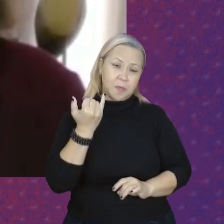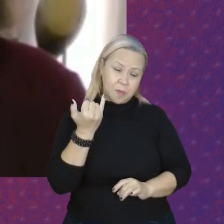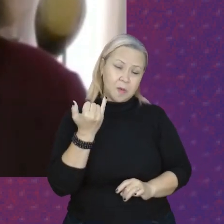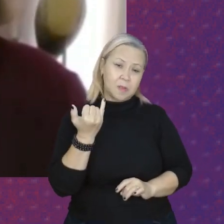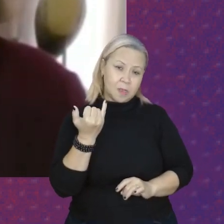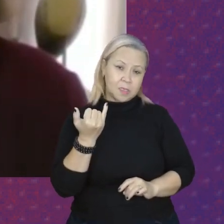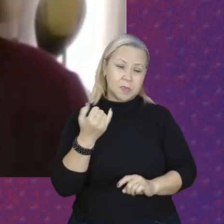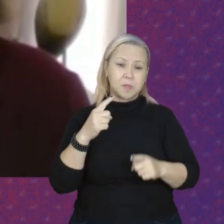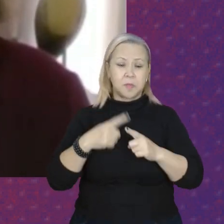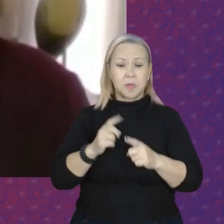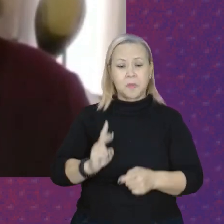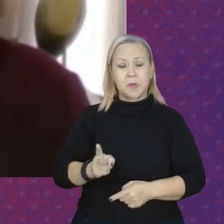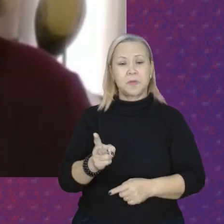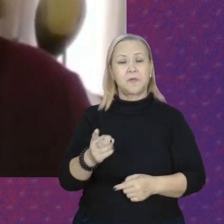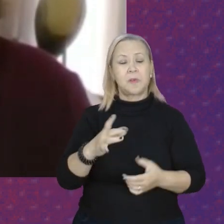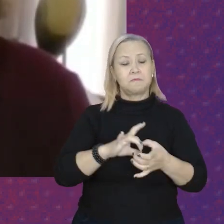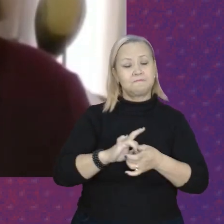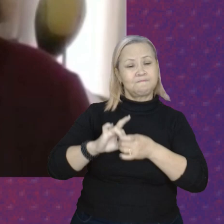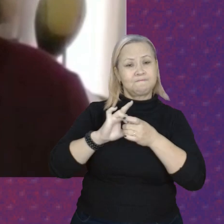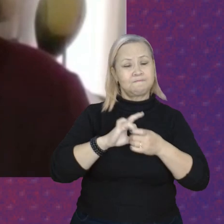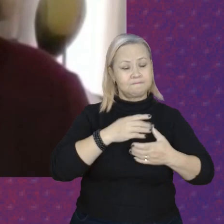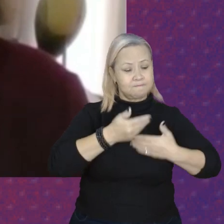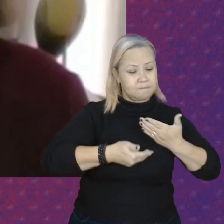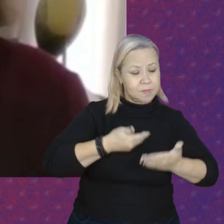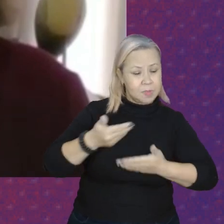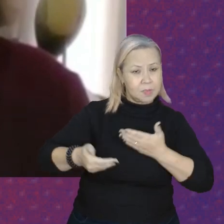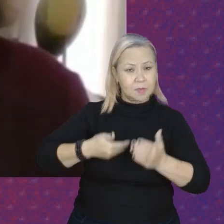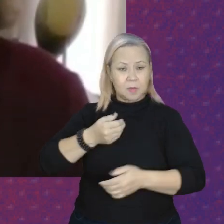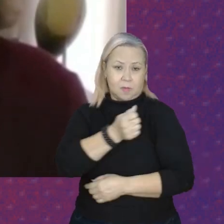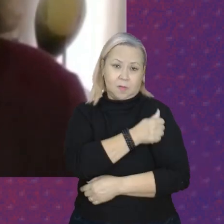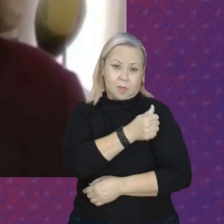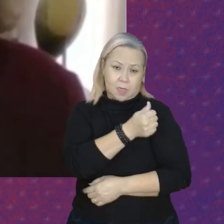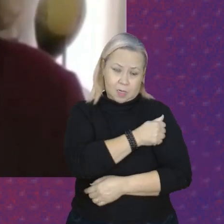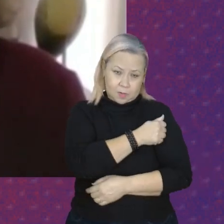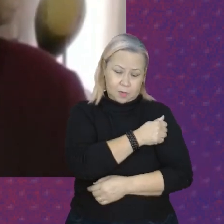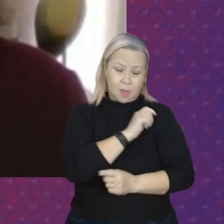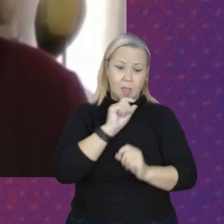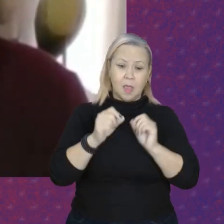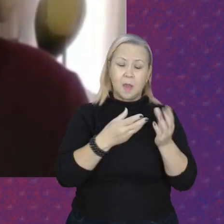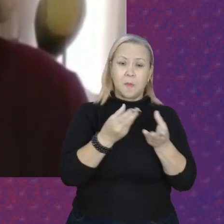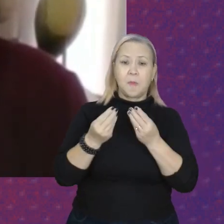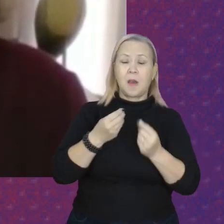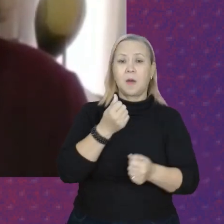nós mantivemos o vínculo com os nossos estudantes. Para